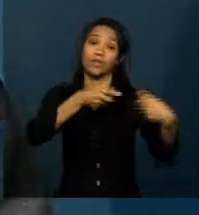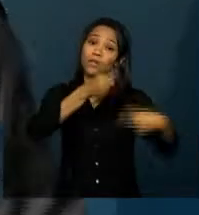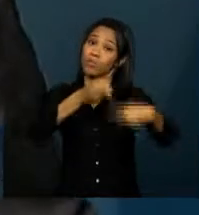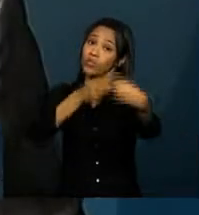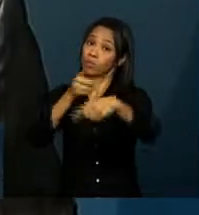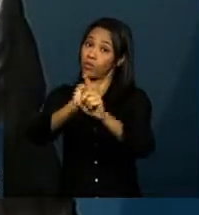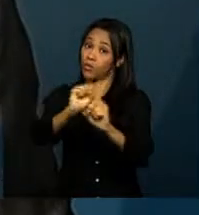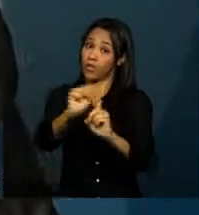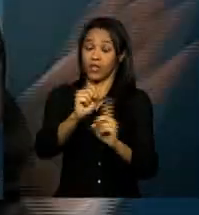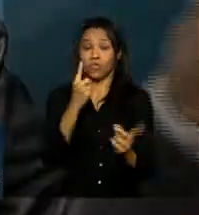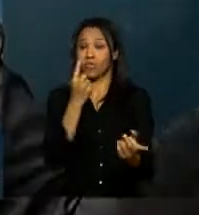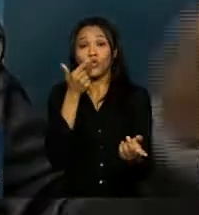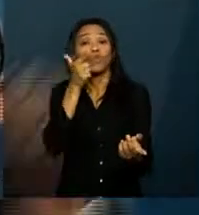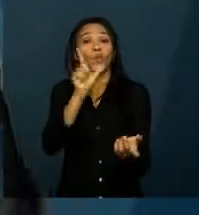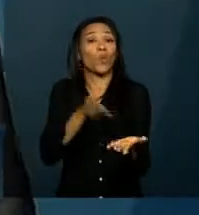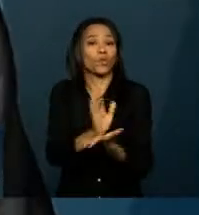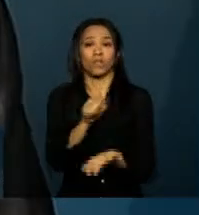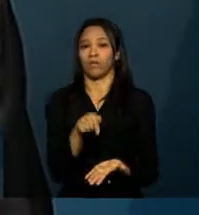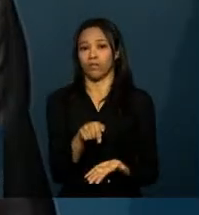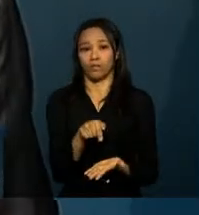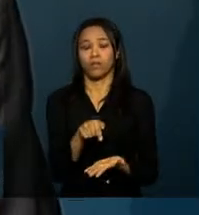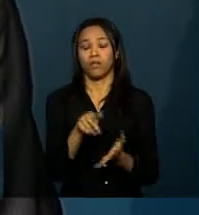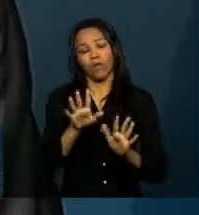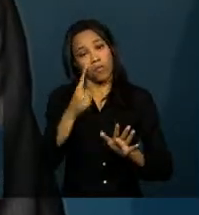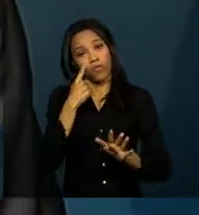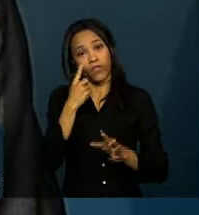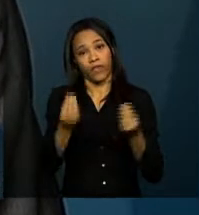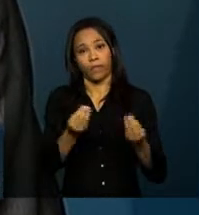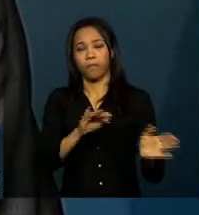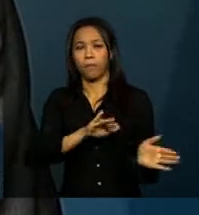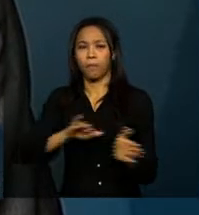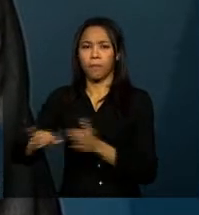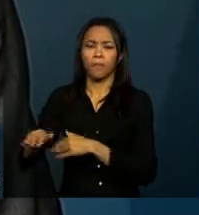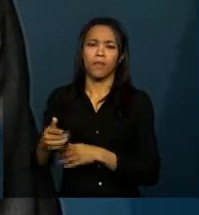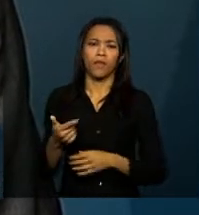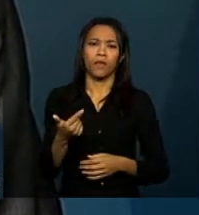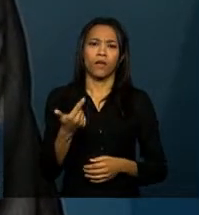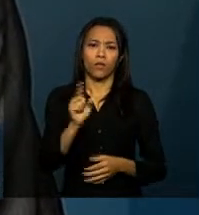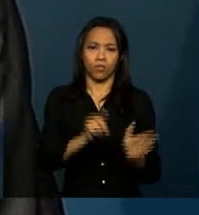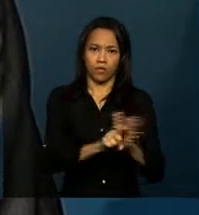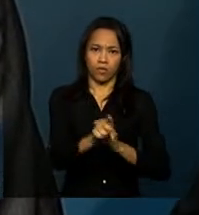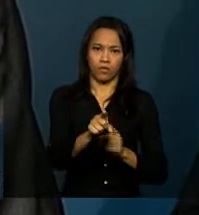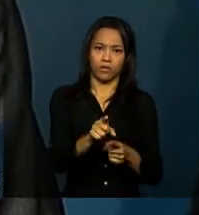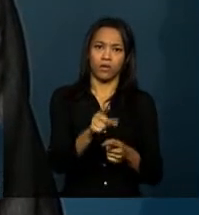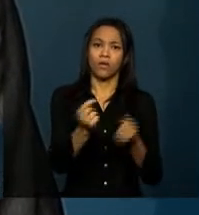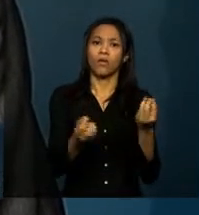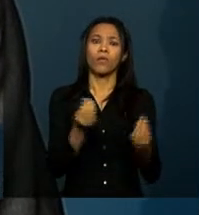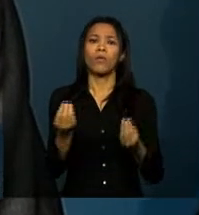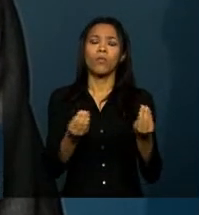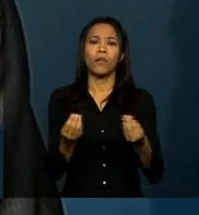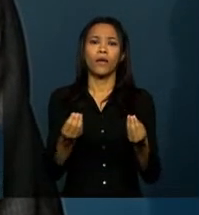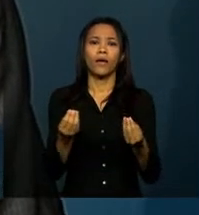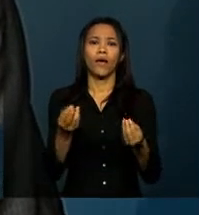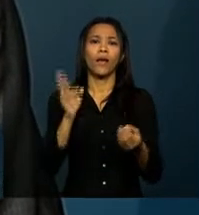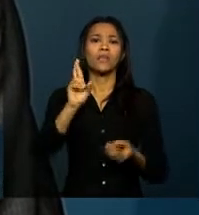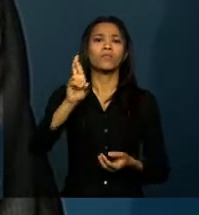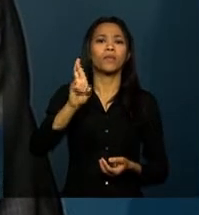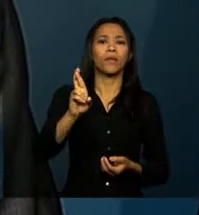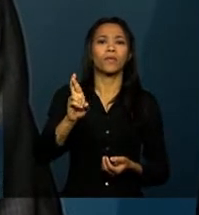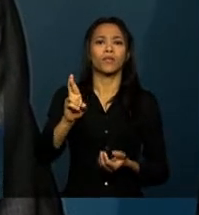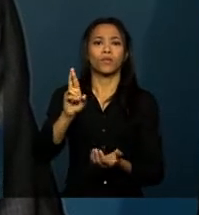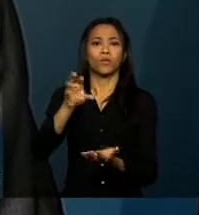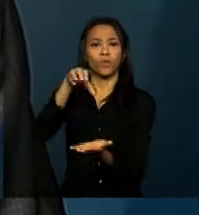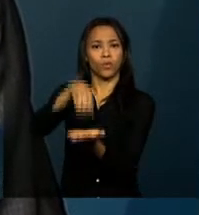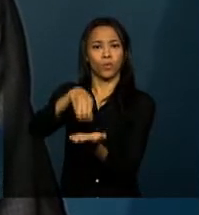que se processa agora, na nova dimensão dos dados. E qual é o papel do Comitê Gestor e da Anatel nesse processo, porque o